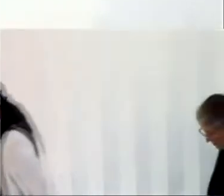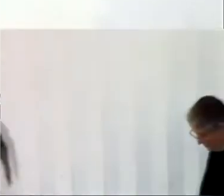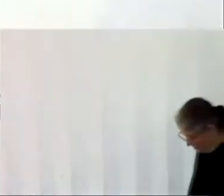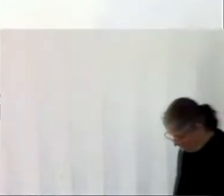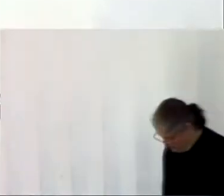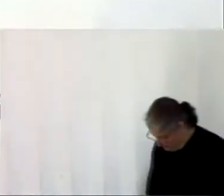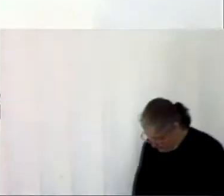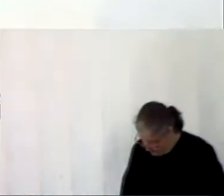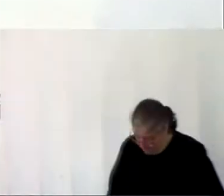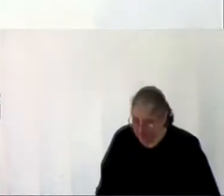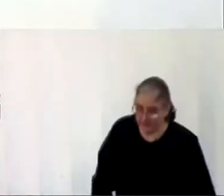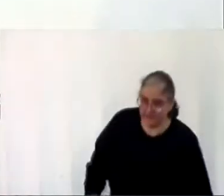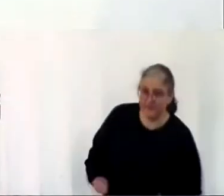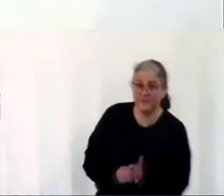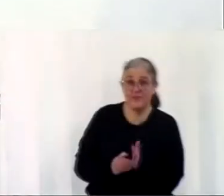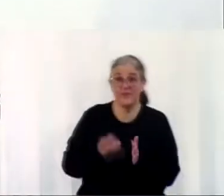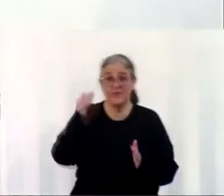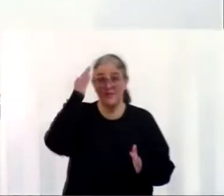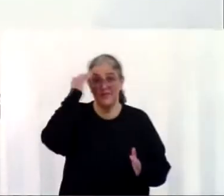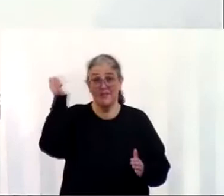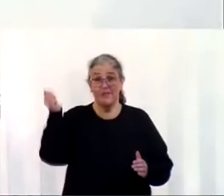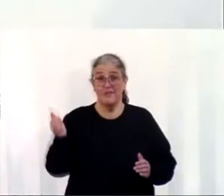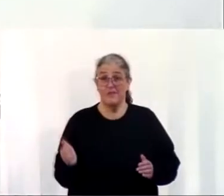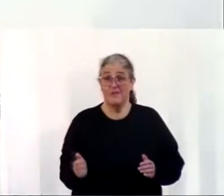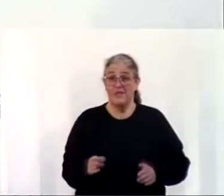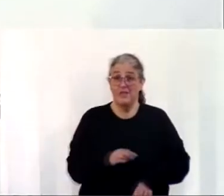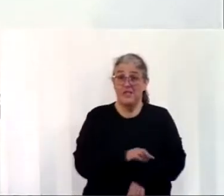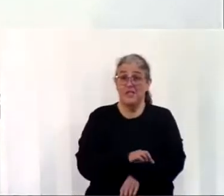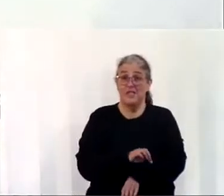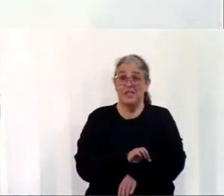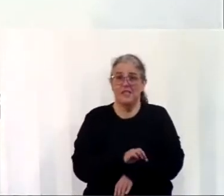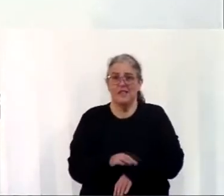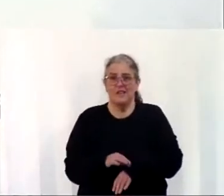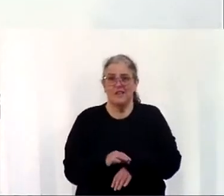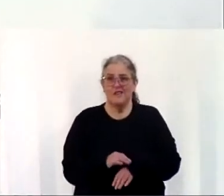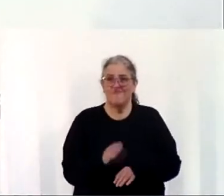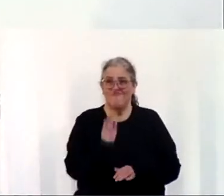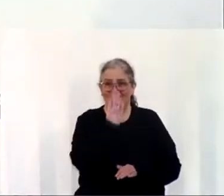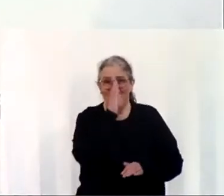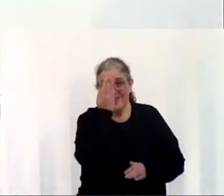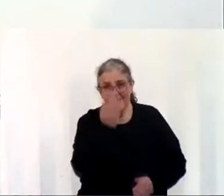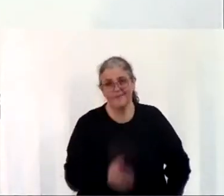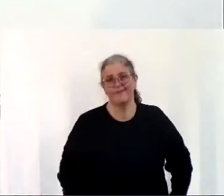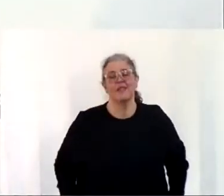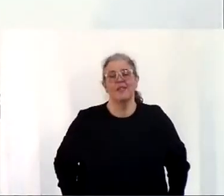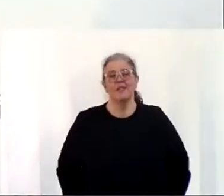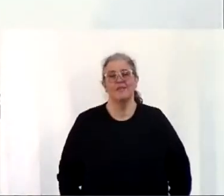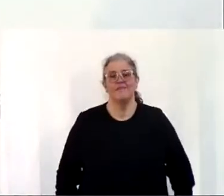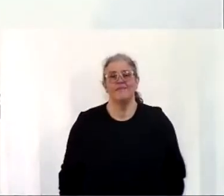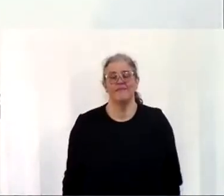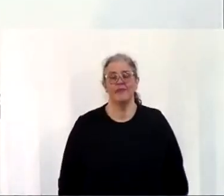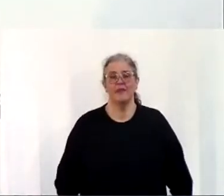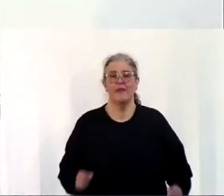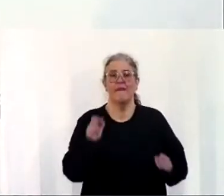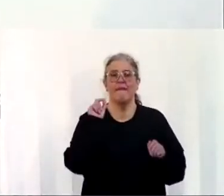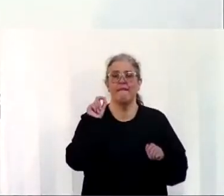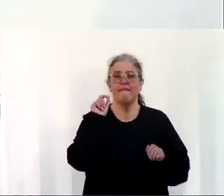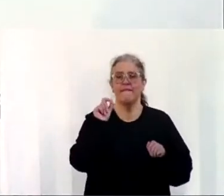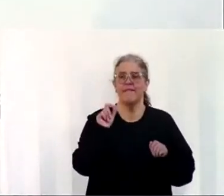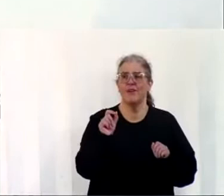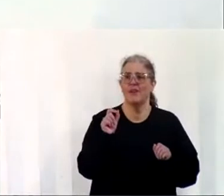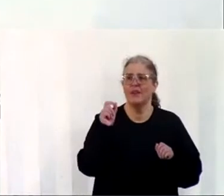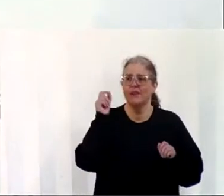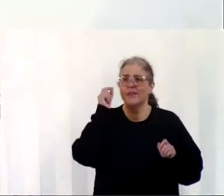ignorância, carnalidade, falsidade. Era isso que Jeremias estava